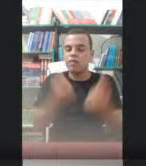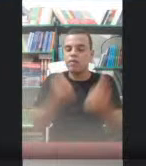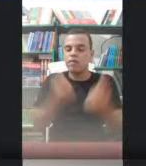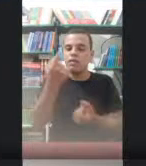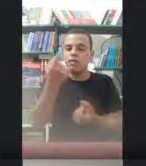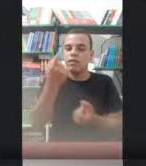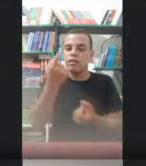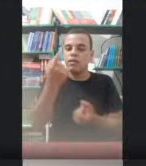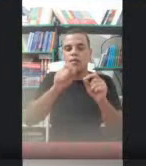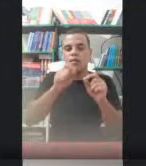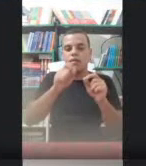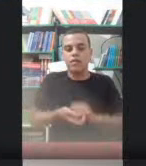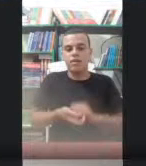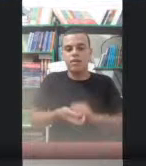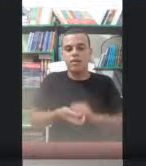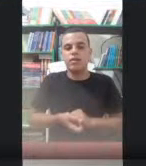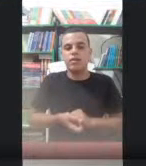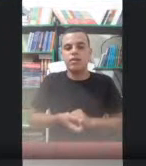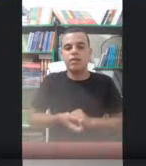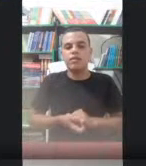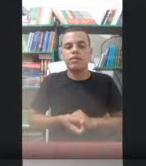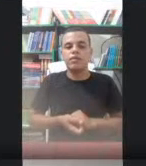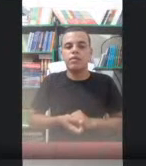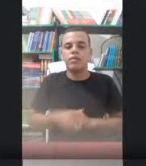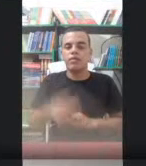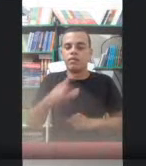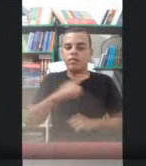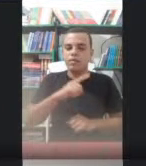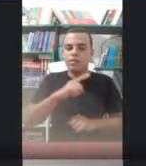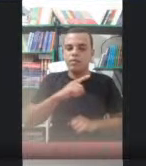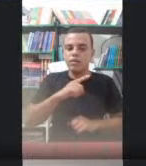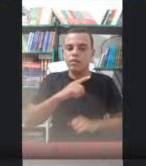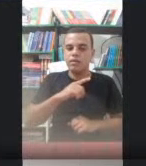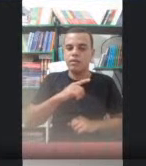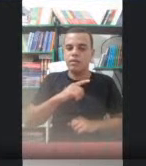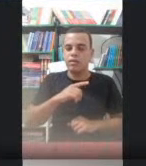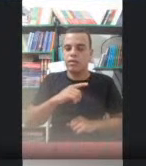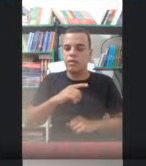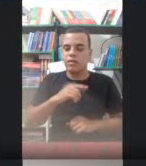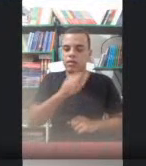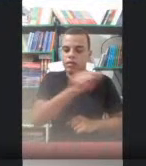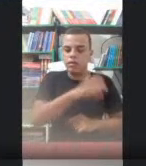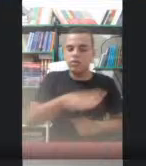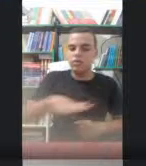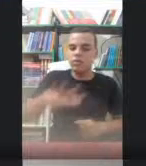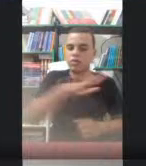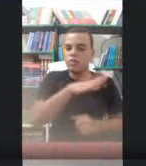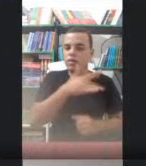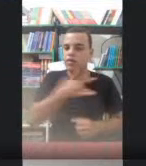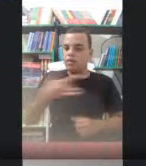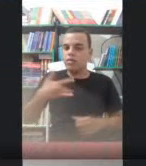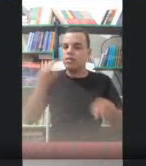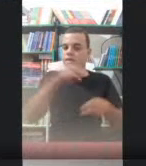grande tabu da penicilina, é a reação anafilática no espaço da unidade básica de saúde. Isso, na